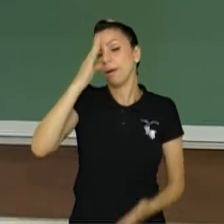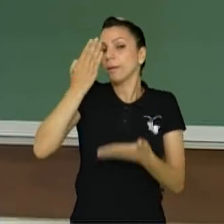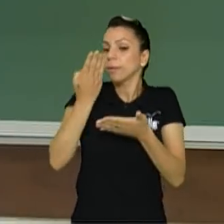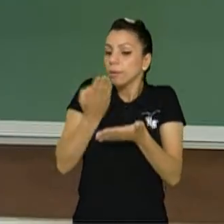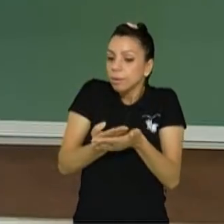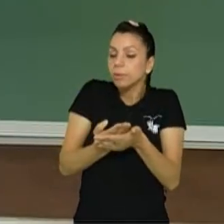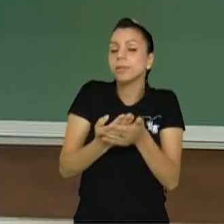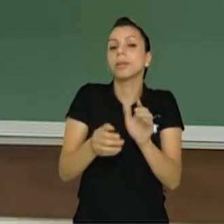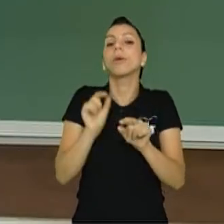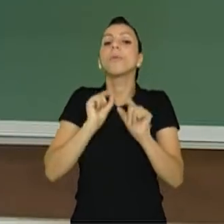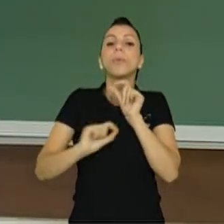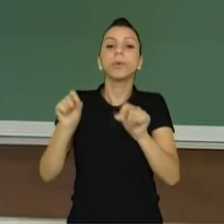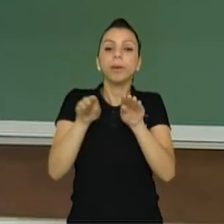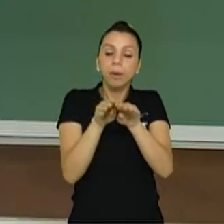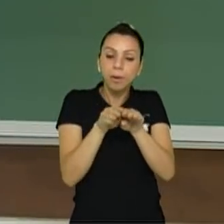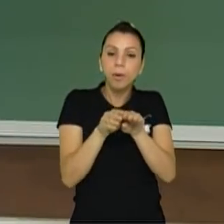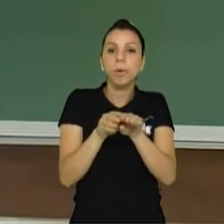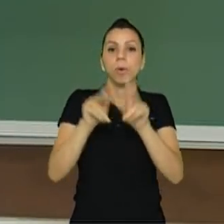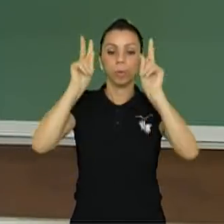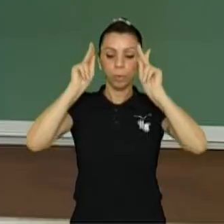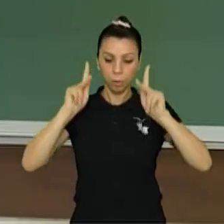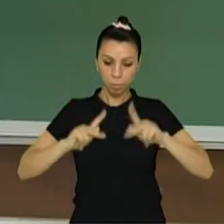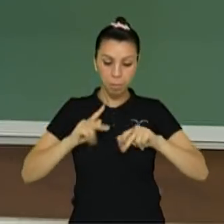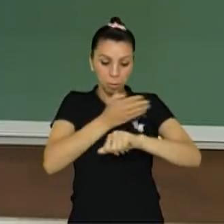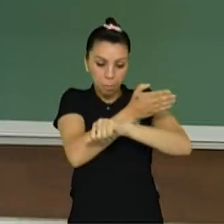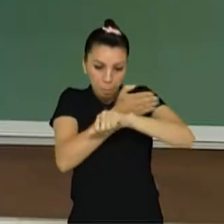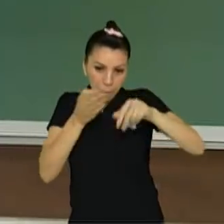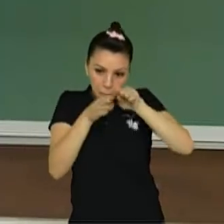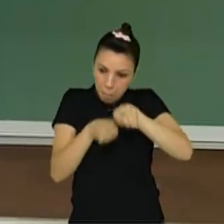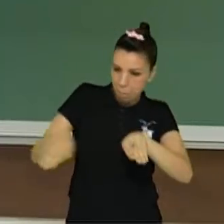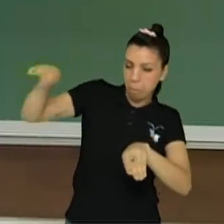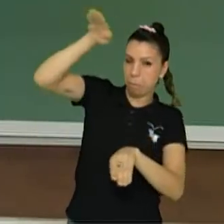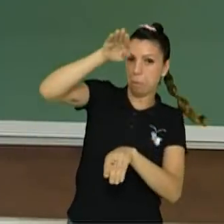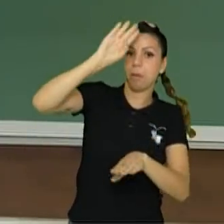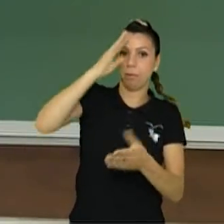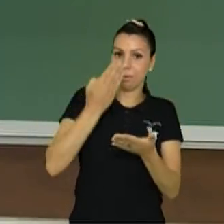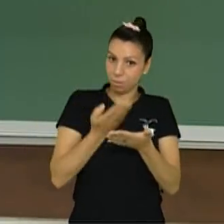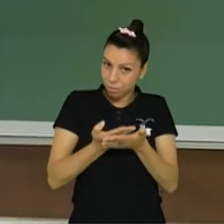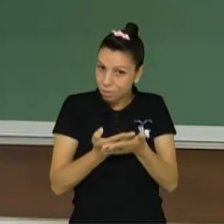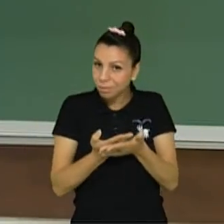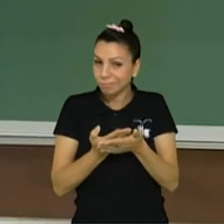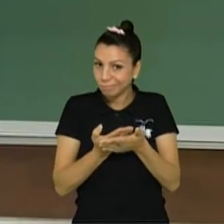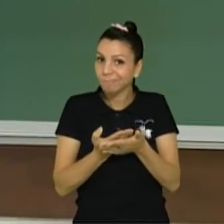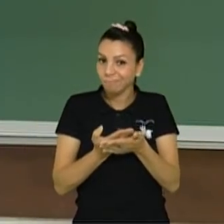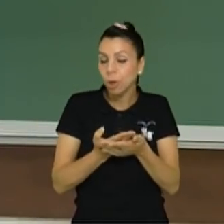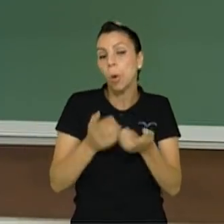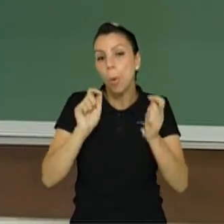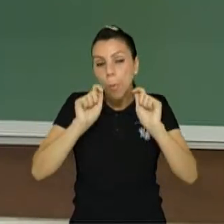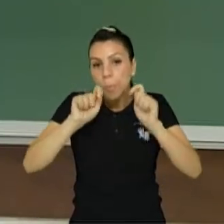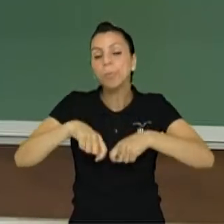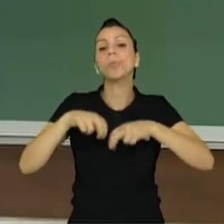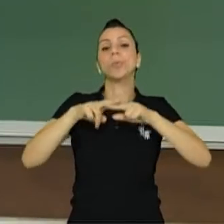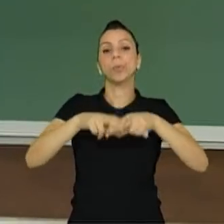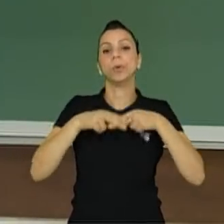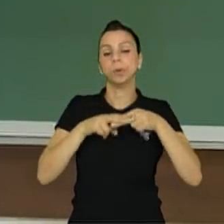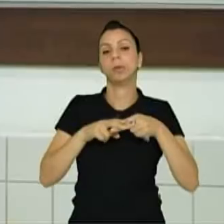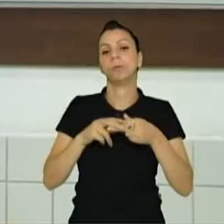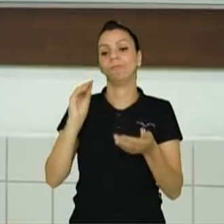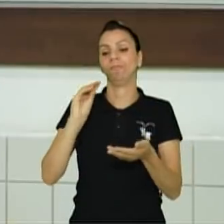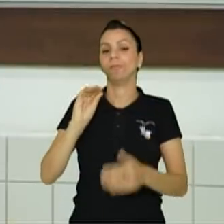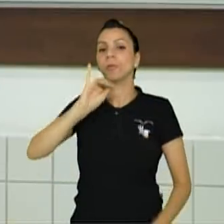na superioridade do homem branco e, por isso, muitas vezes, não dar oportunidade de trabalho, não